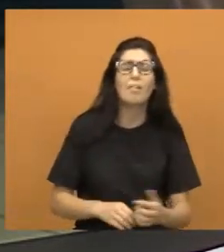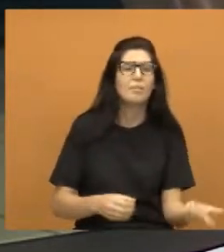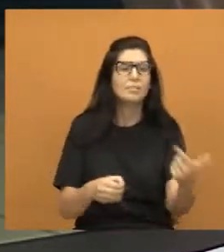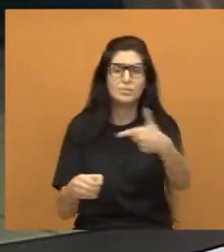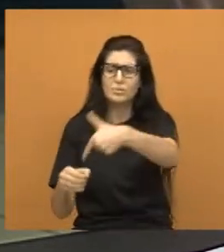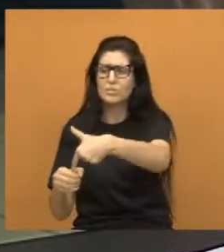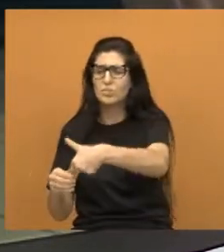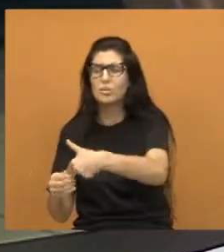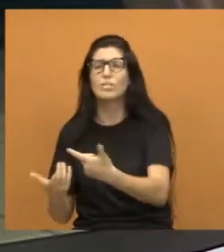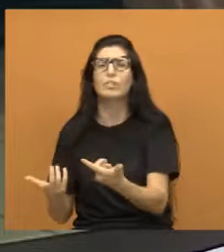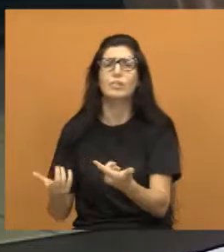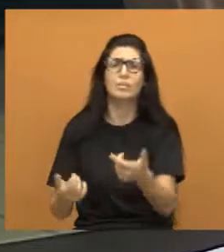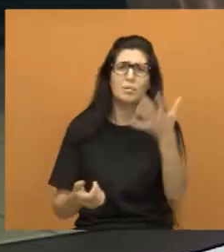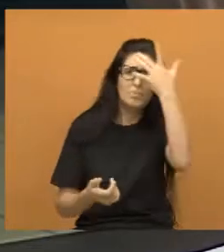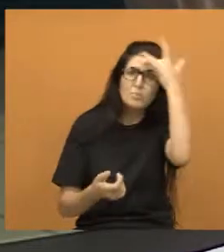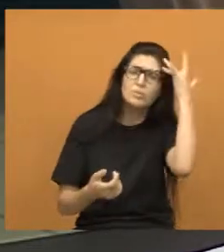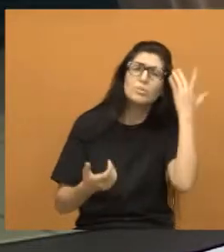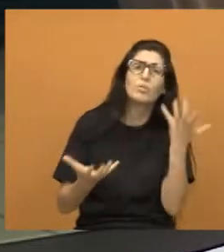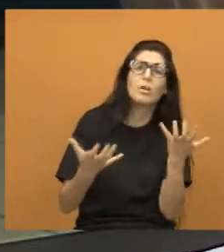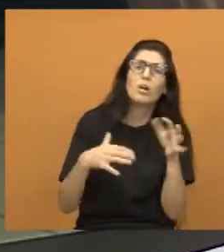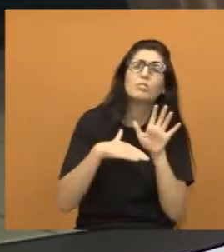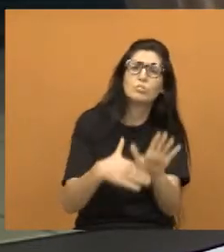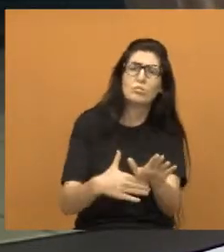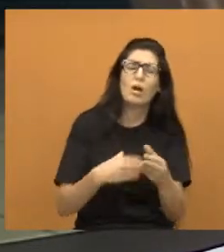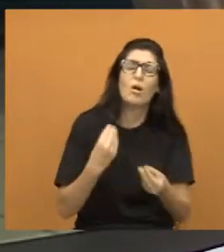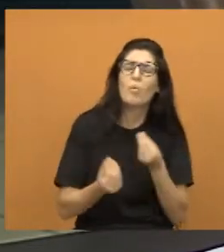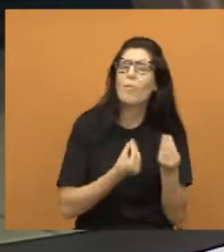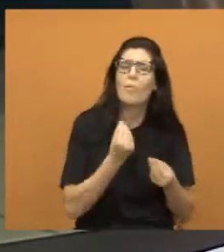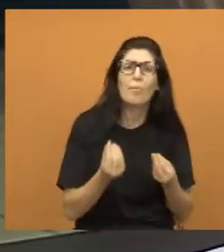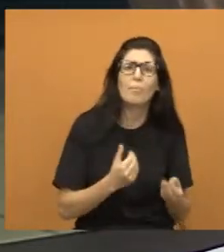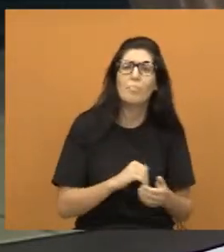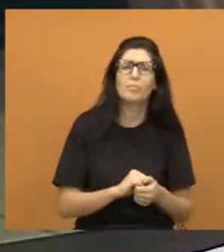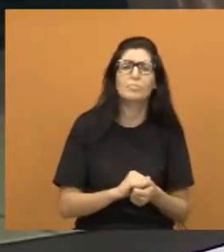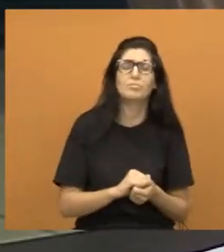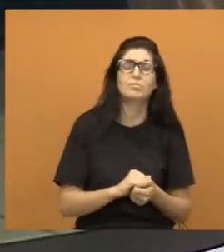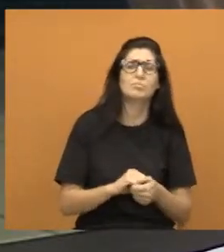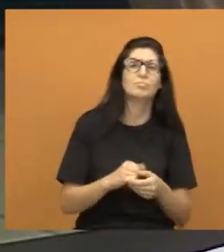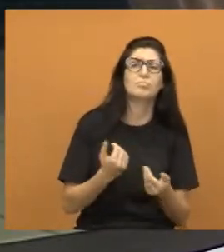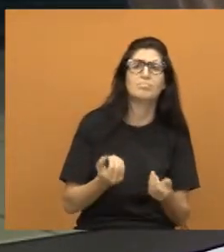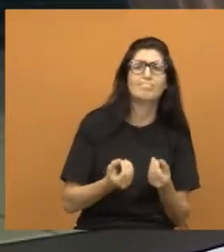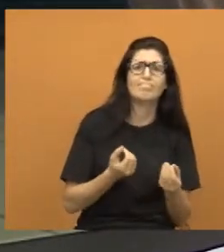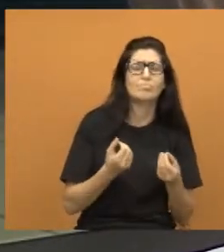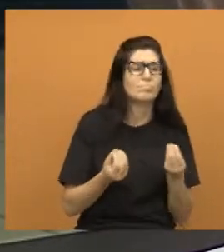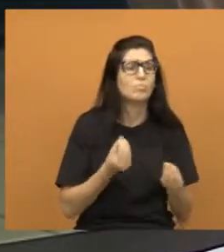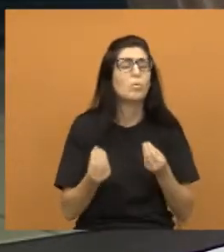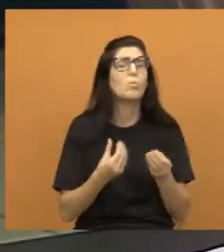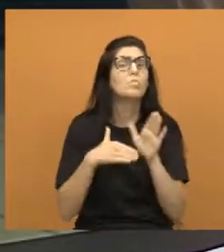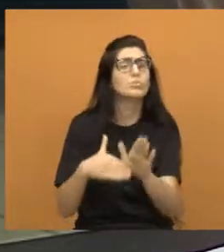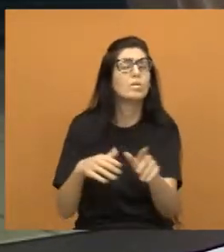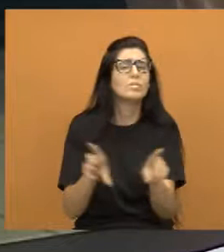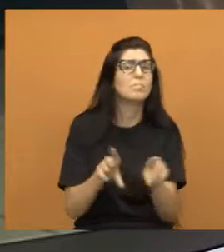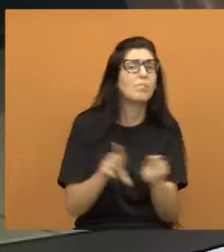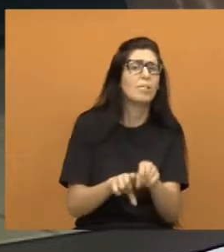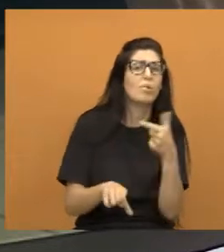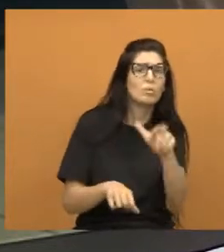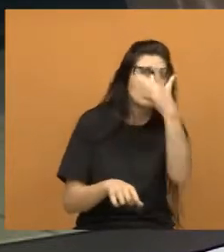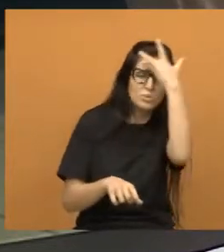gasolina, o cara quer ajudar. Pô, como é que você retribui para ele? Né, através da propaganda dele.